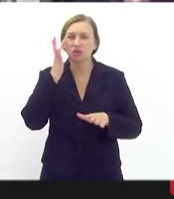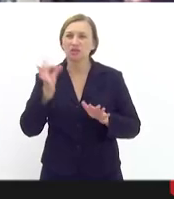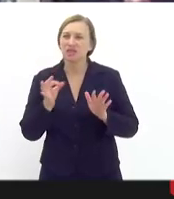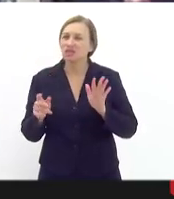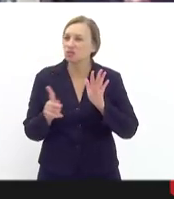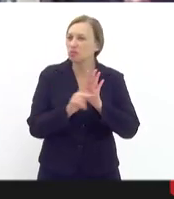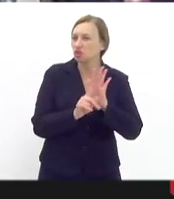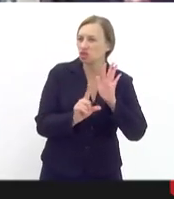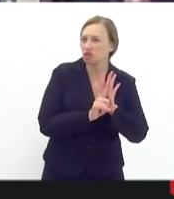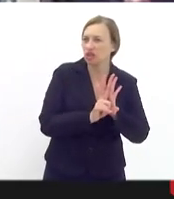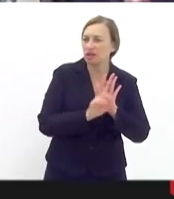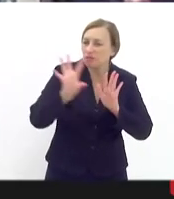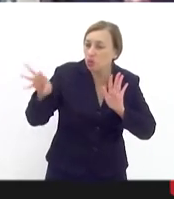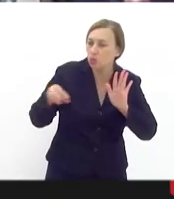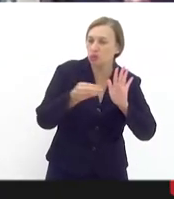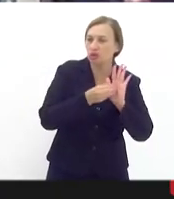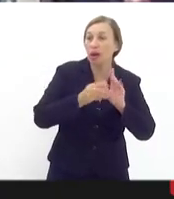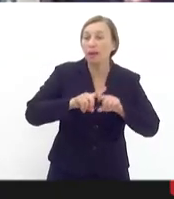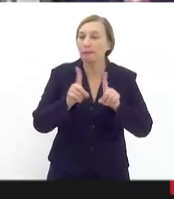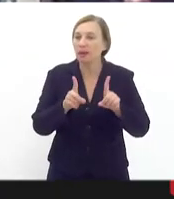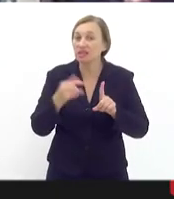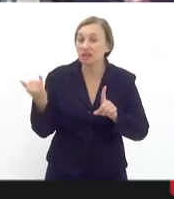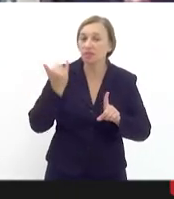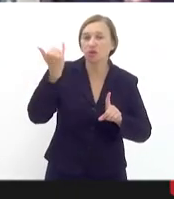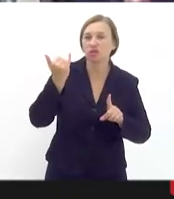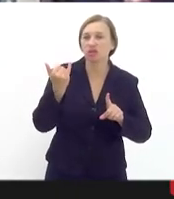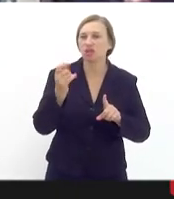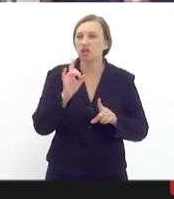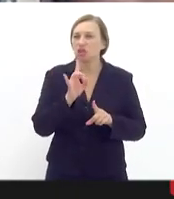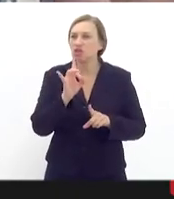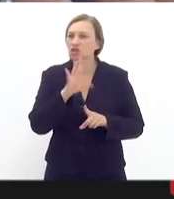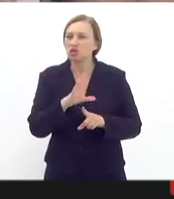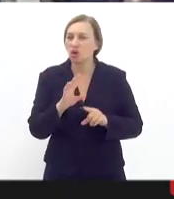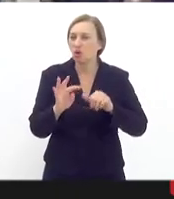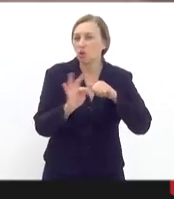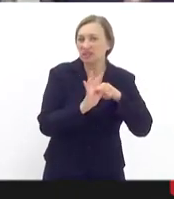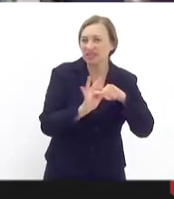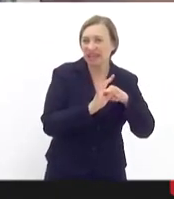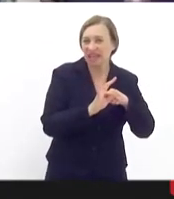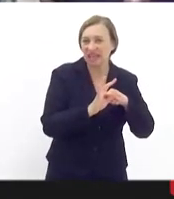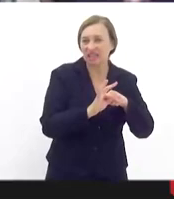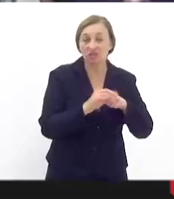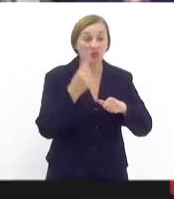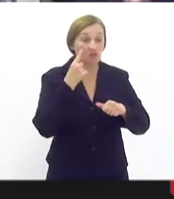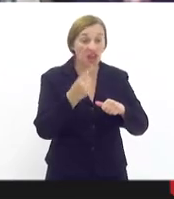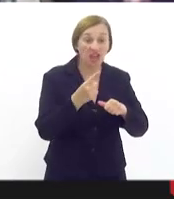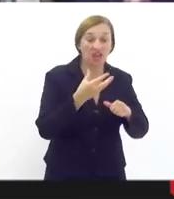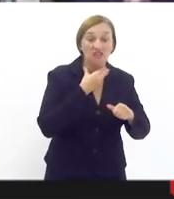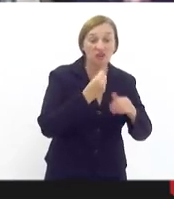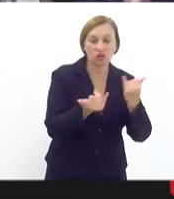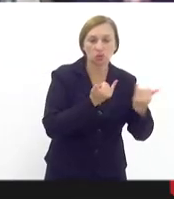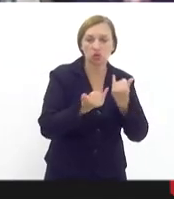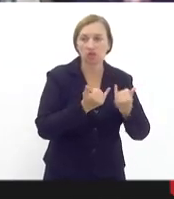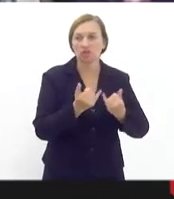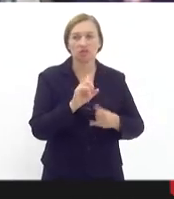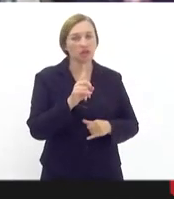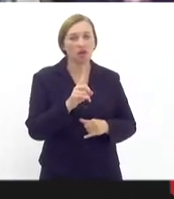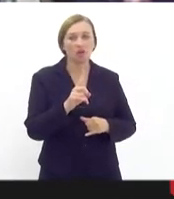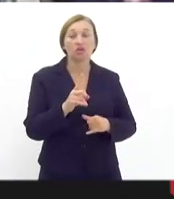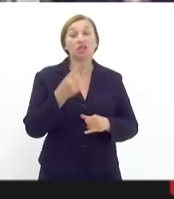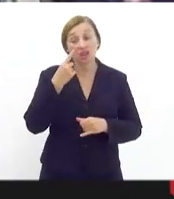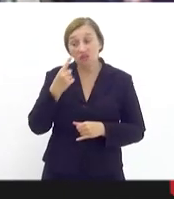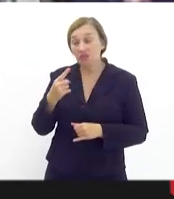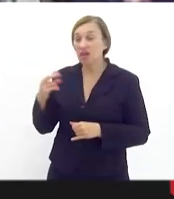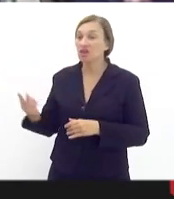estar explicitado, mas é decisivo, né? Porque não se trata só de uma coisa técnica, vou identificar aqui fake news, né? Quais são esses